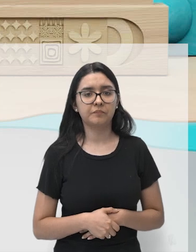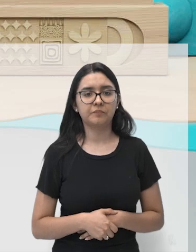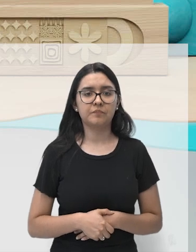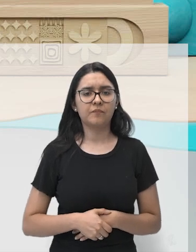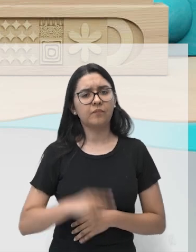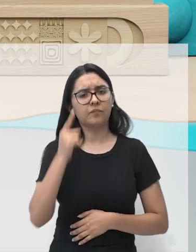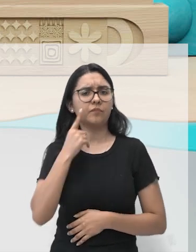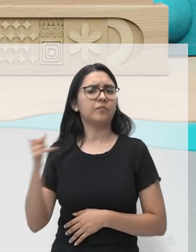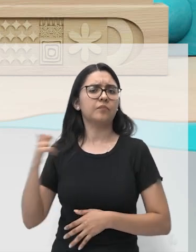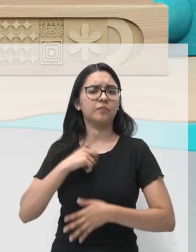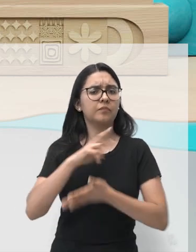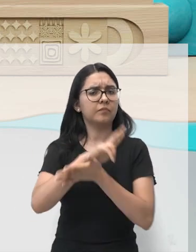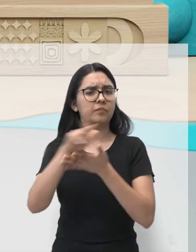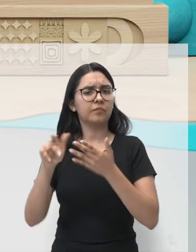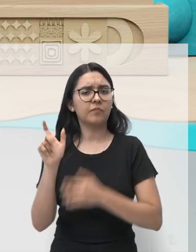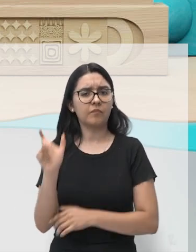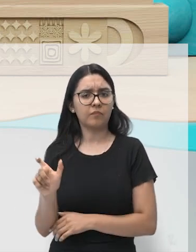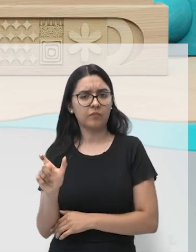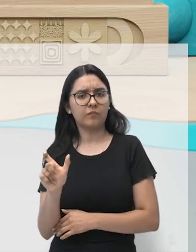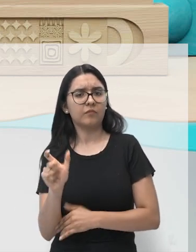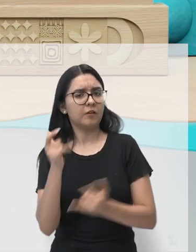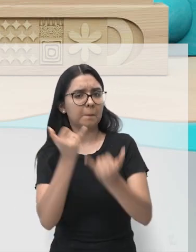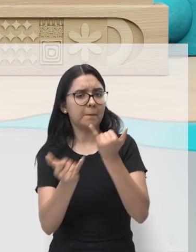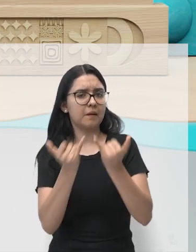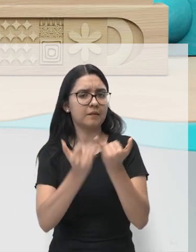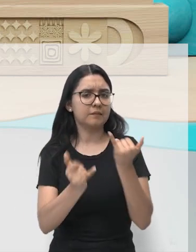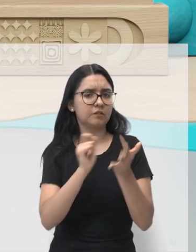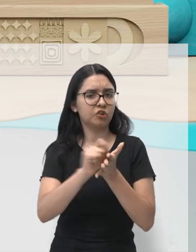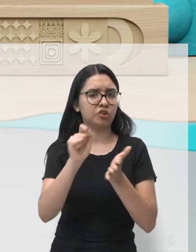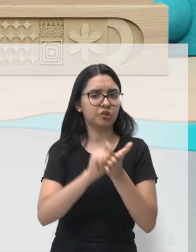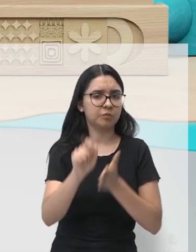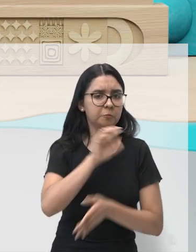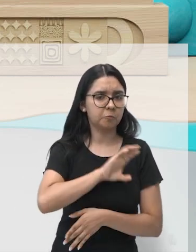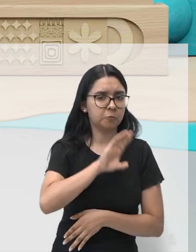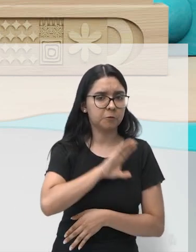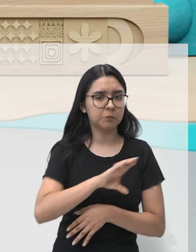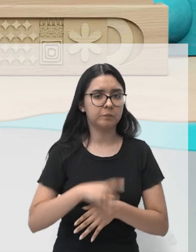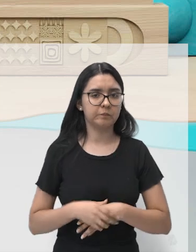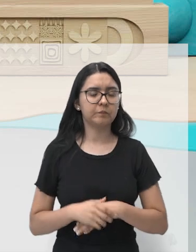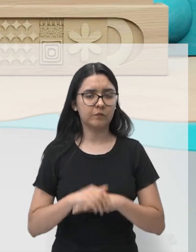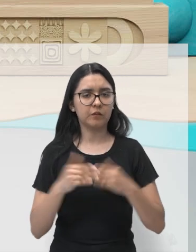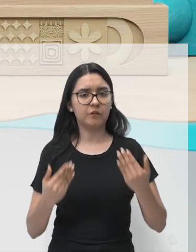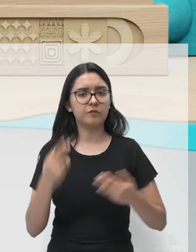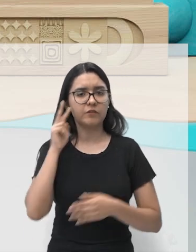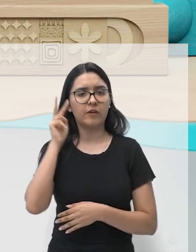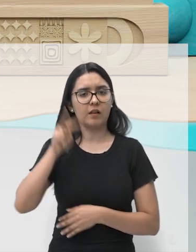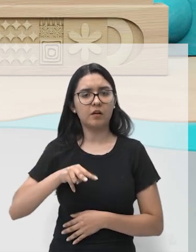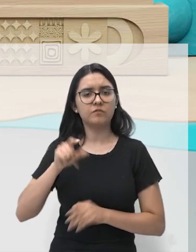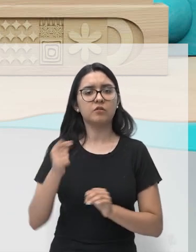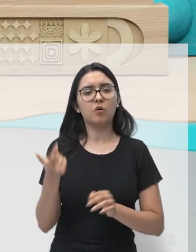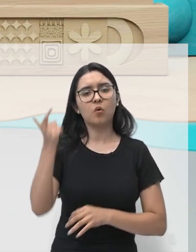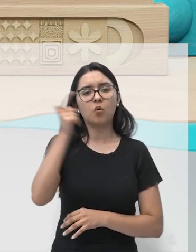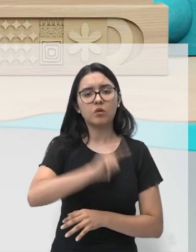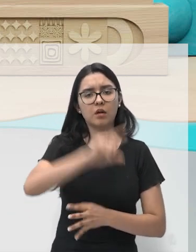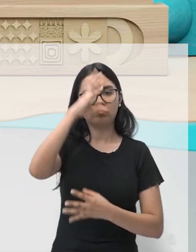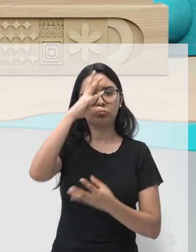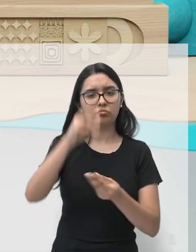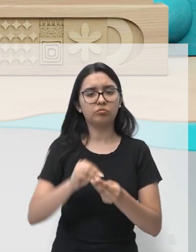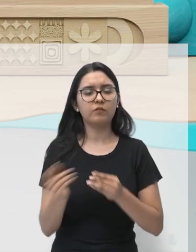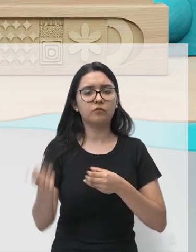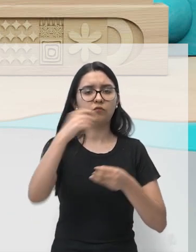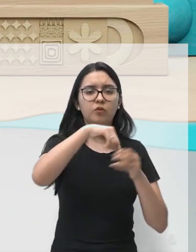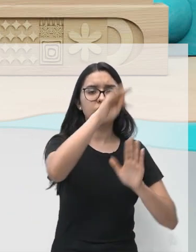aqui várias palavras cognatas, aqui tem muitas mesmo, né? E aí que dá para você compreender do que se trata, voltar